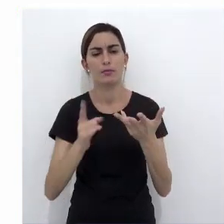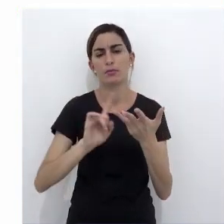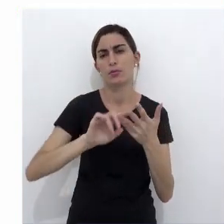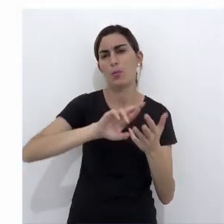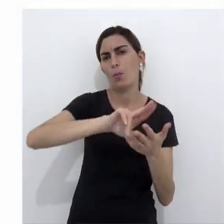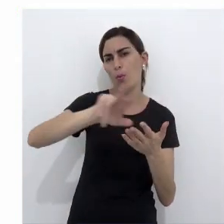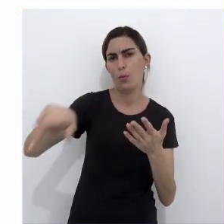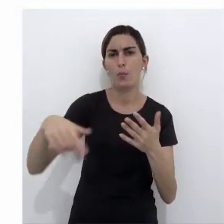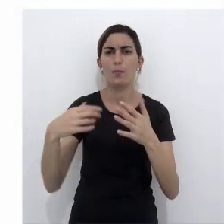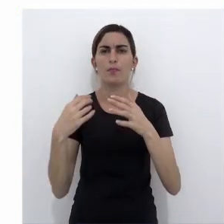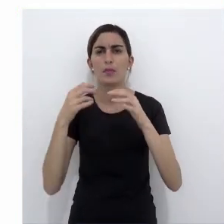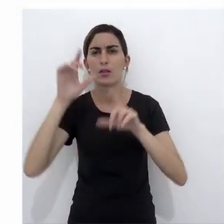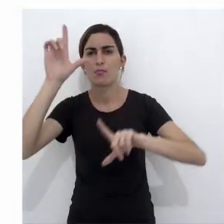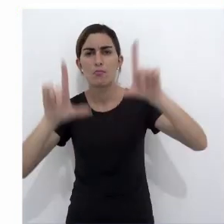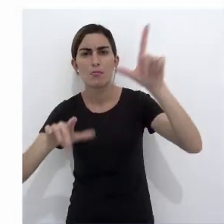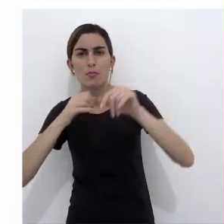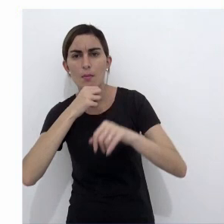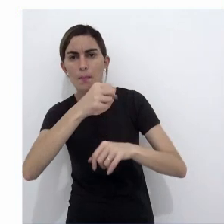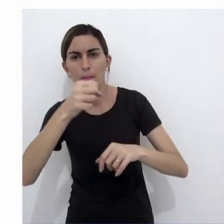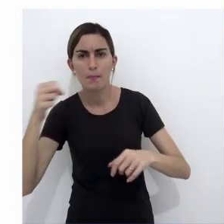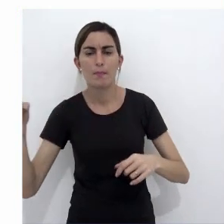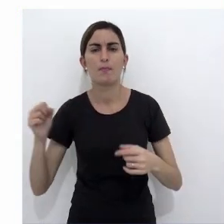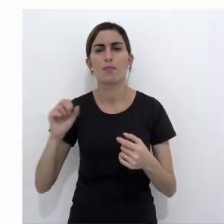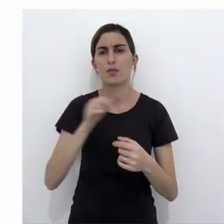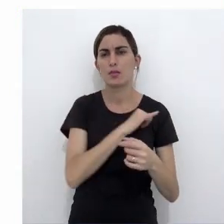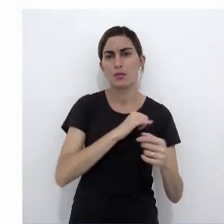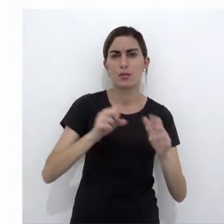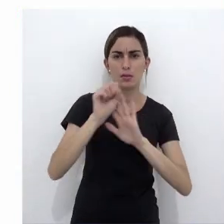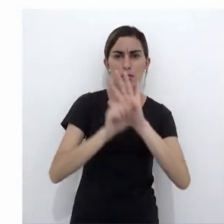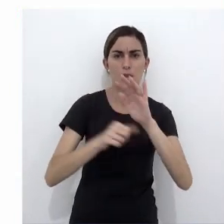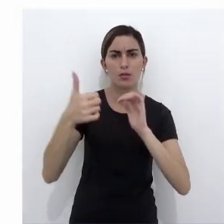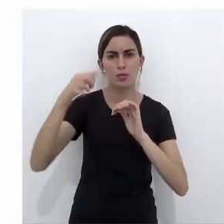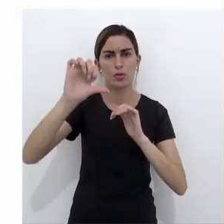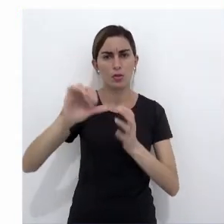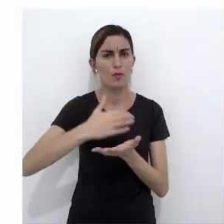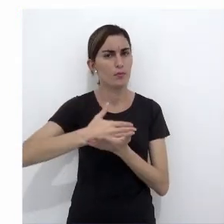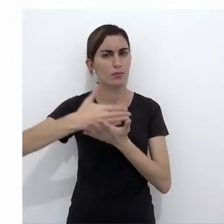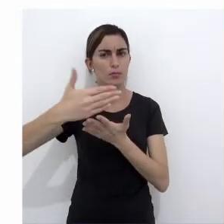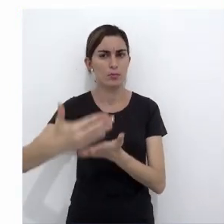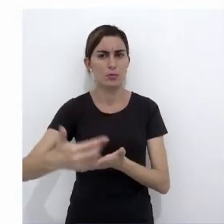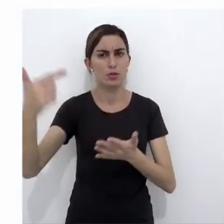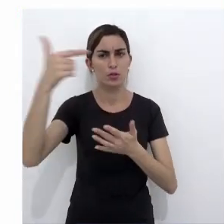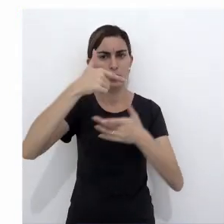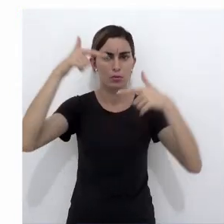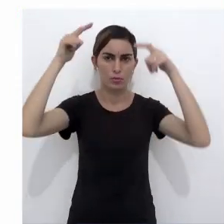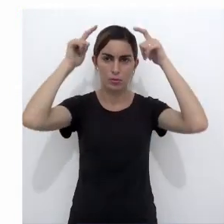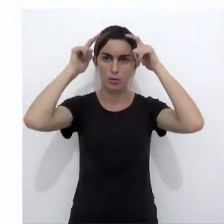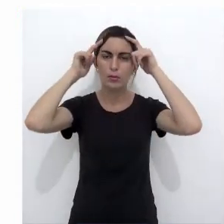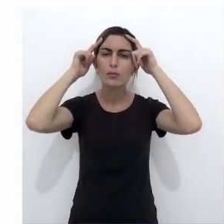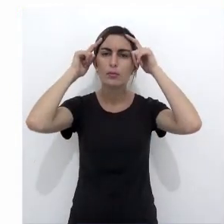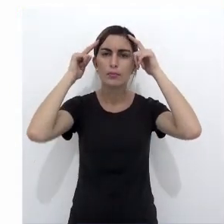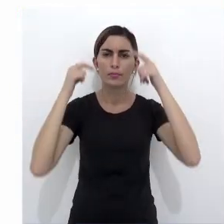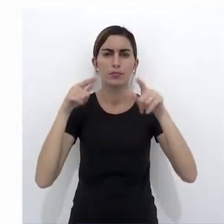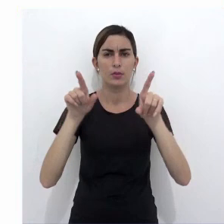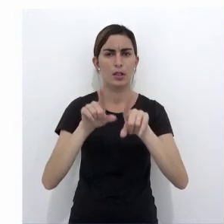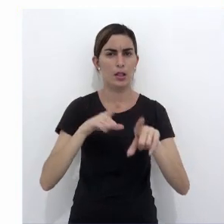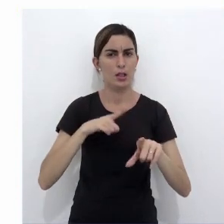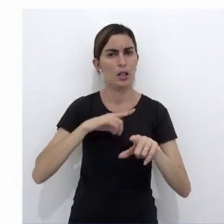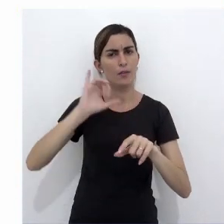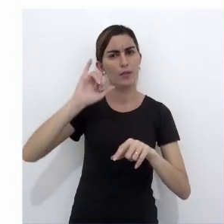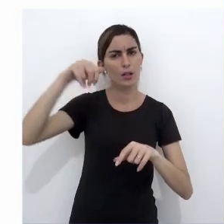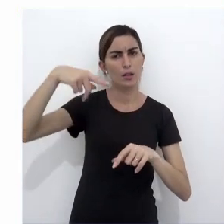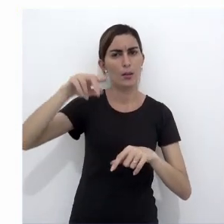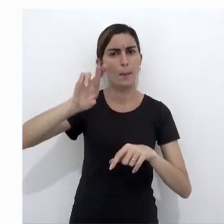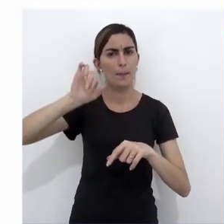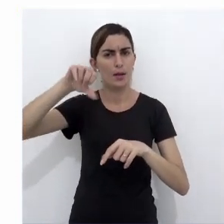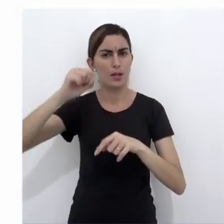A imprensa também, durante o século XIX, ainda que no início do segundo reinado, teve uma imprensa muito